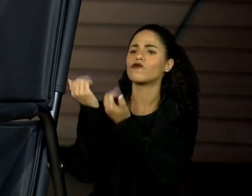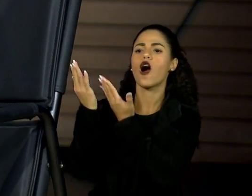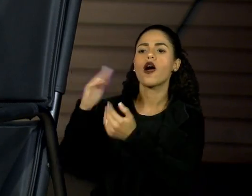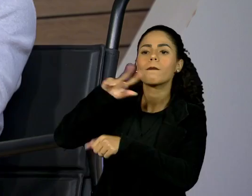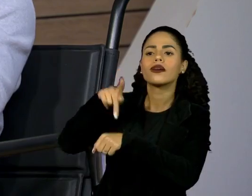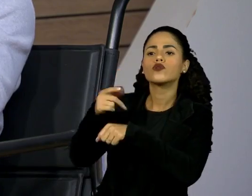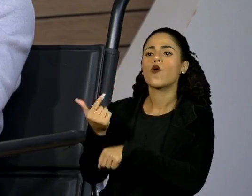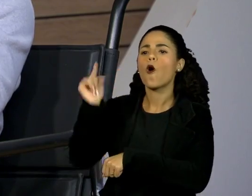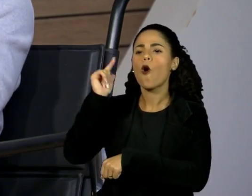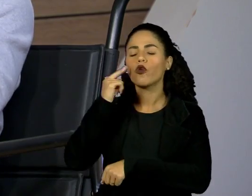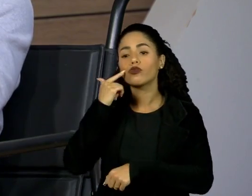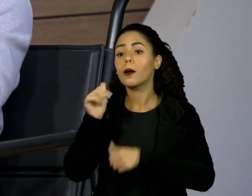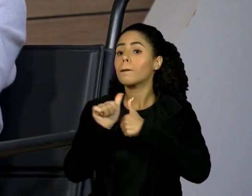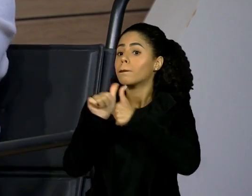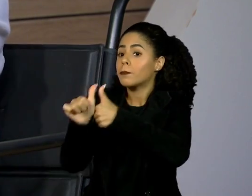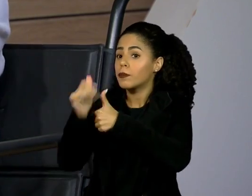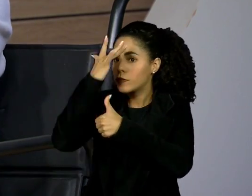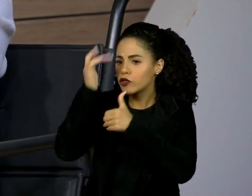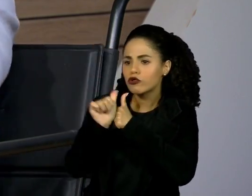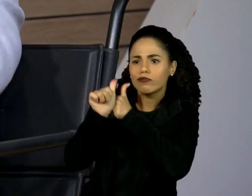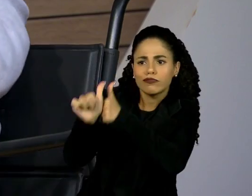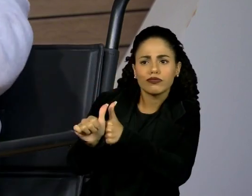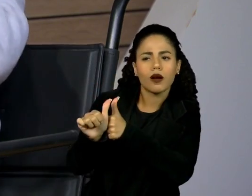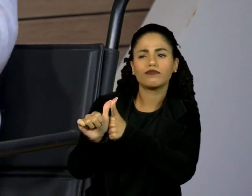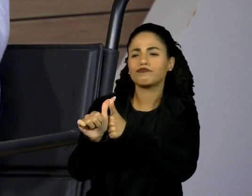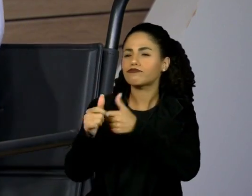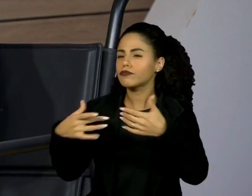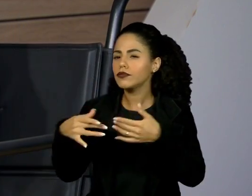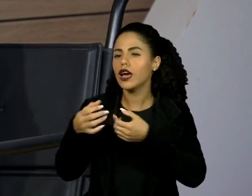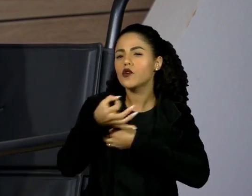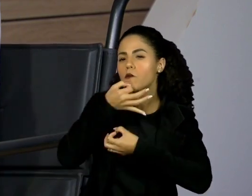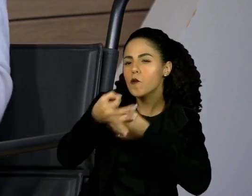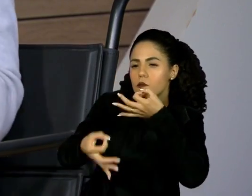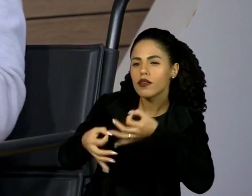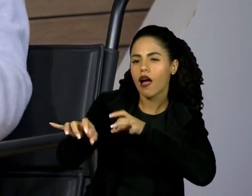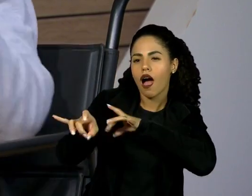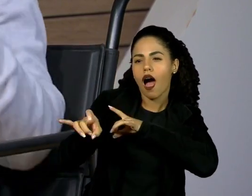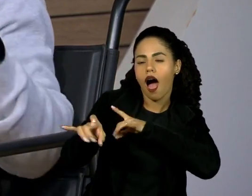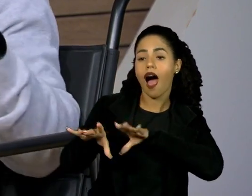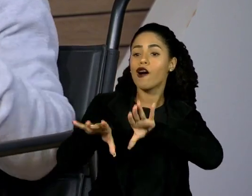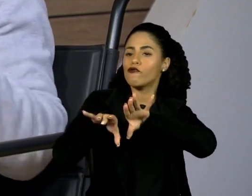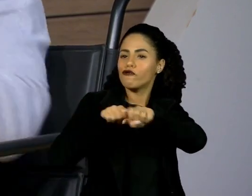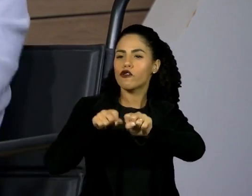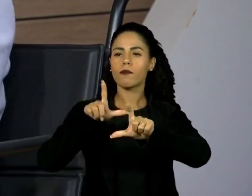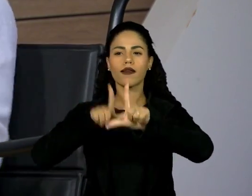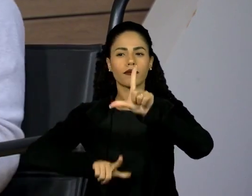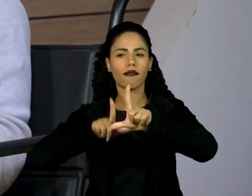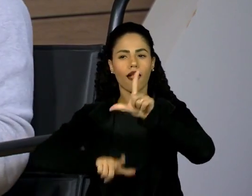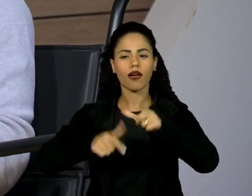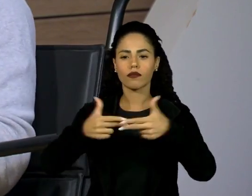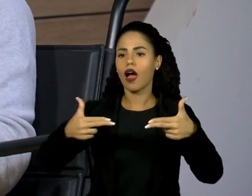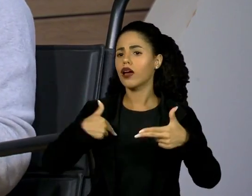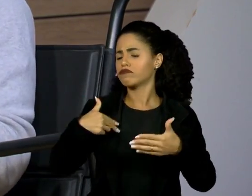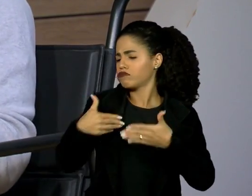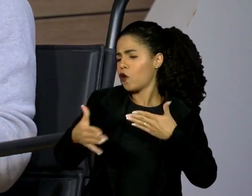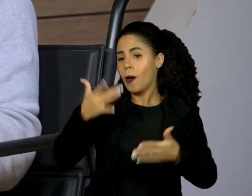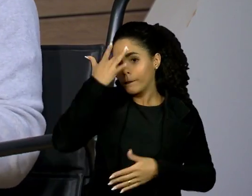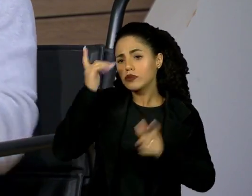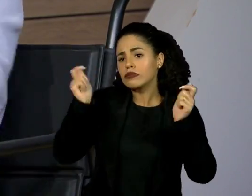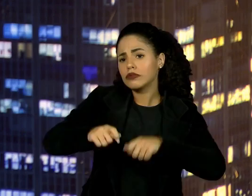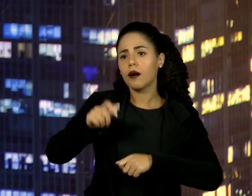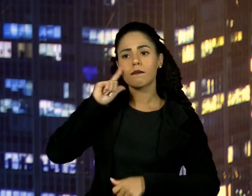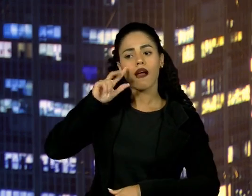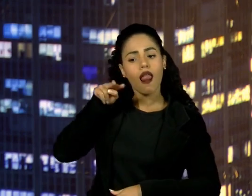as pessoas que eu seguia também eram mais técnicas ou formada em letras. Eu falei, não, eu não sou formado, eu quero mostrar que qualquer um pode ler aquilo. Sim, né? eu sou só um